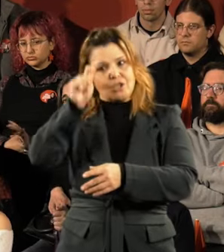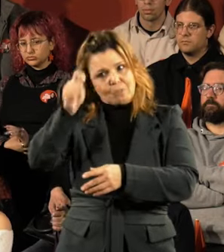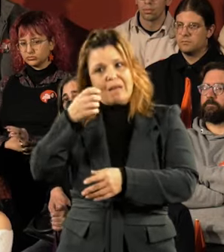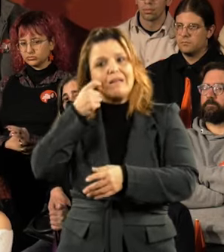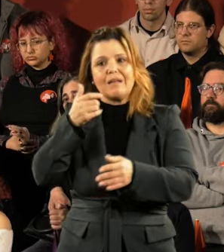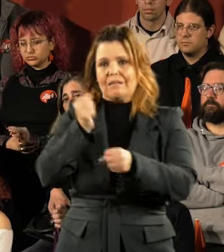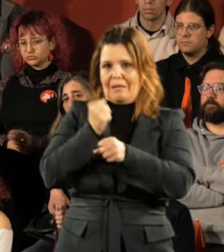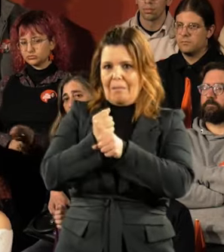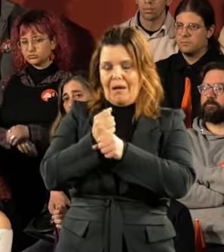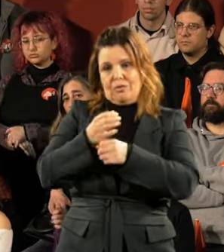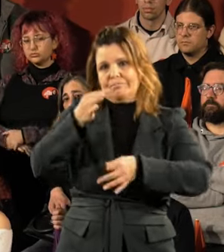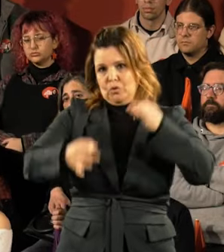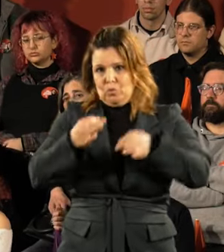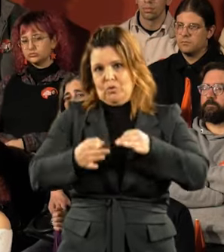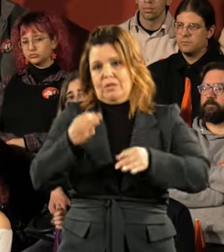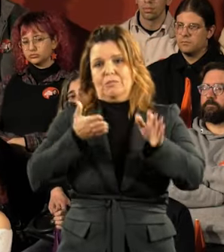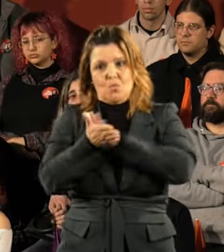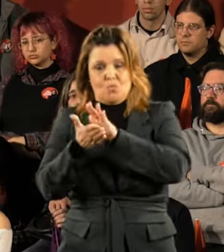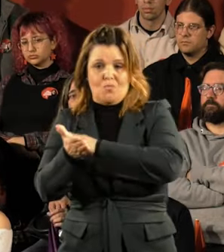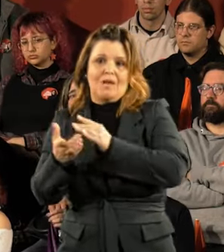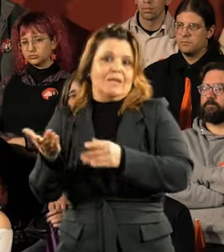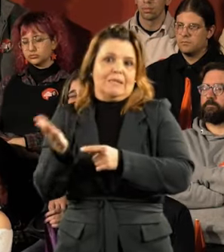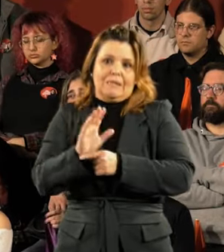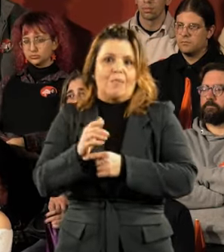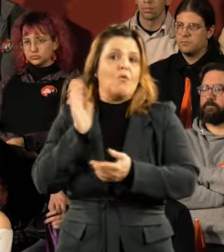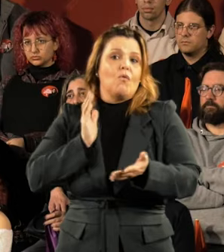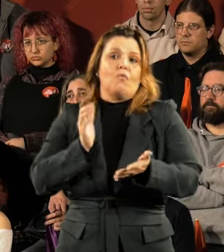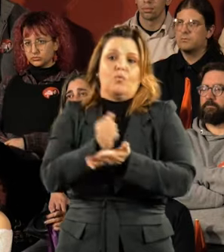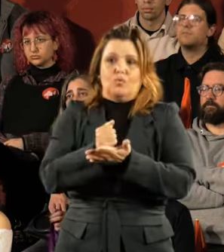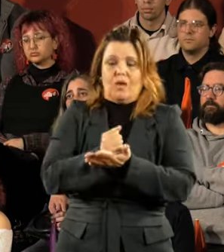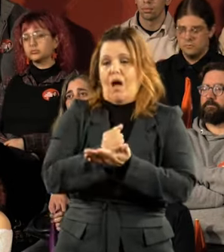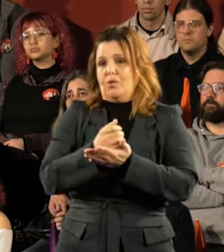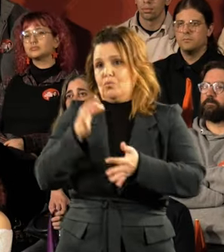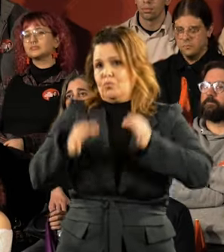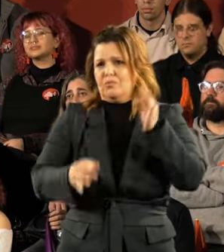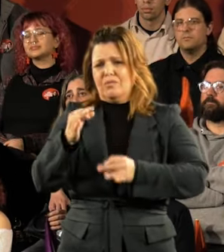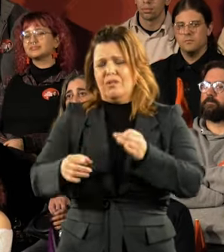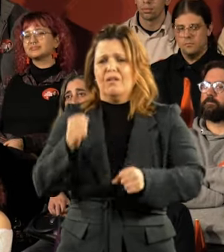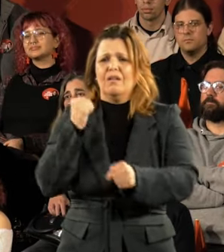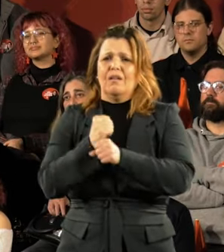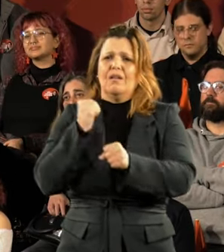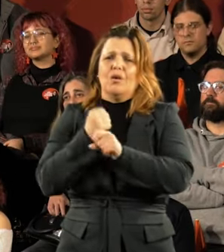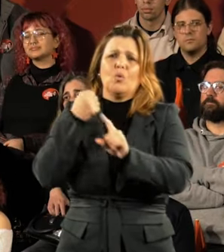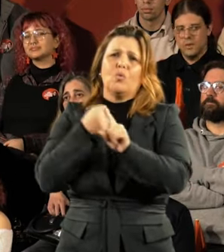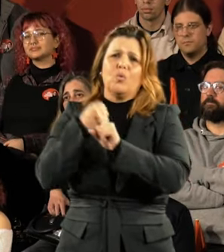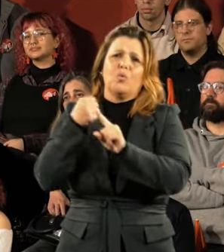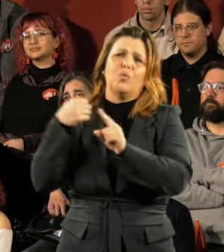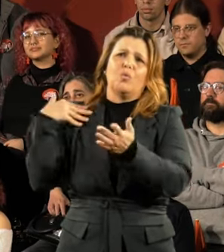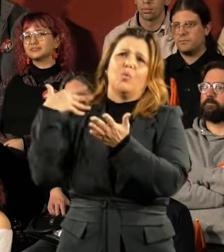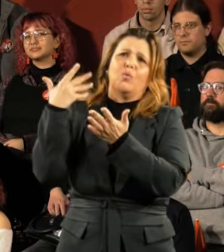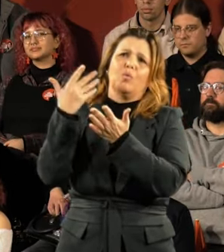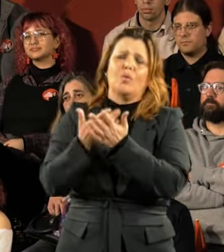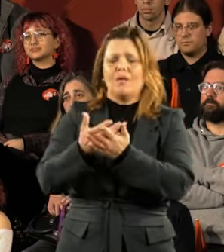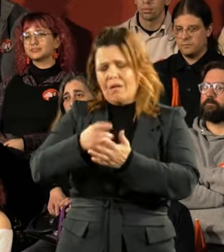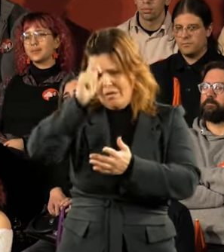trabalha a começar desde log desde logo pelos funcionários judiciais que é uma luta longa pela dignidade na qual o